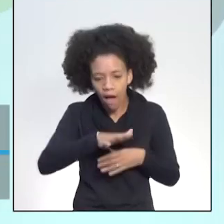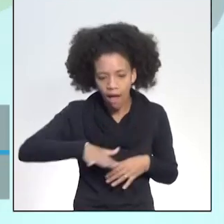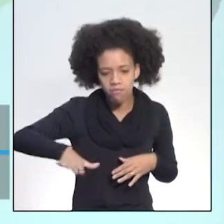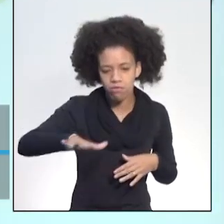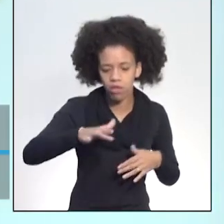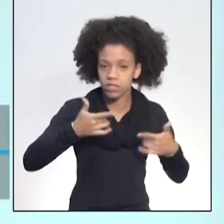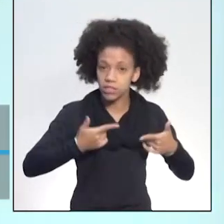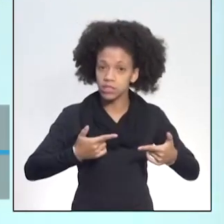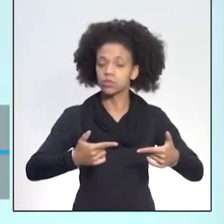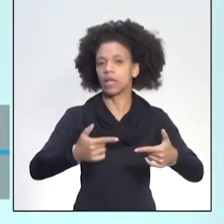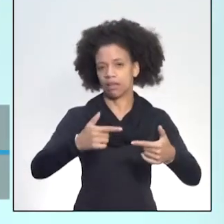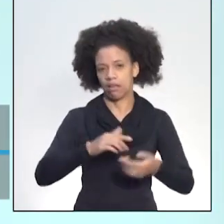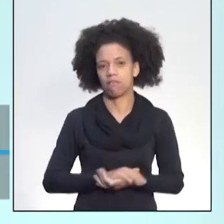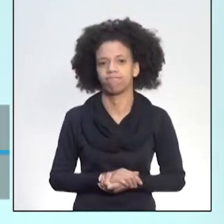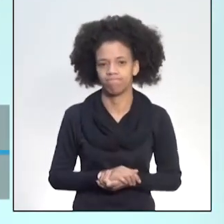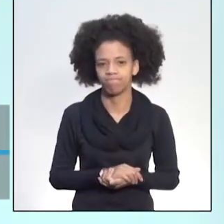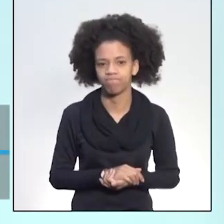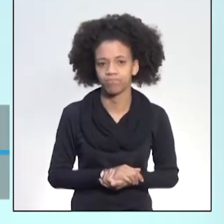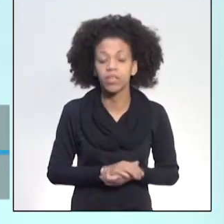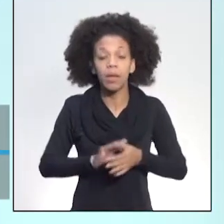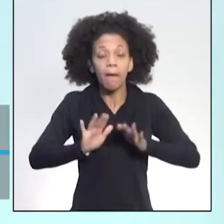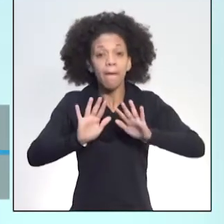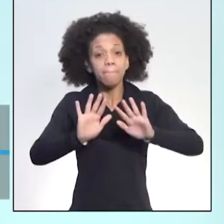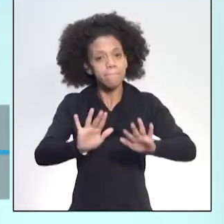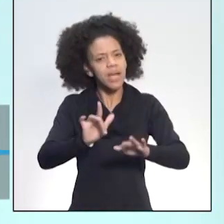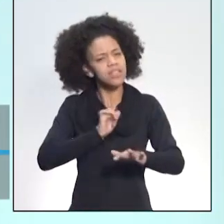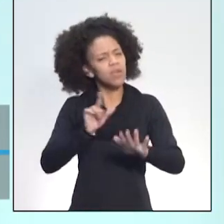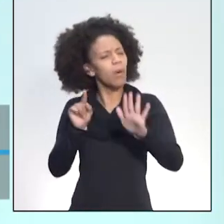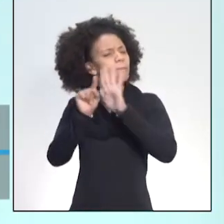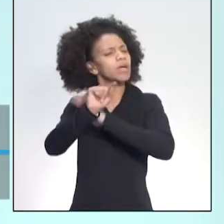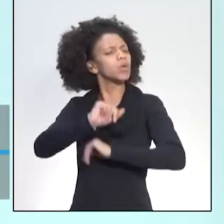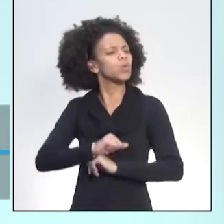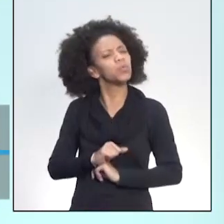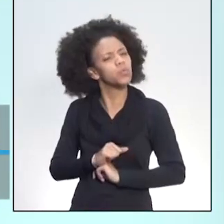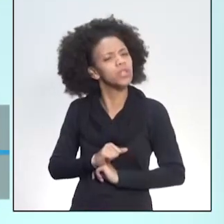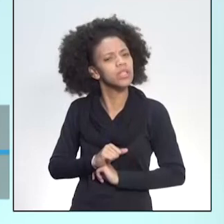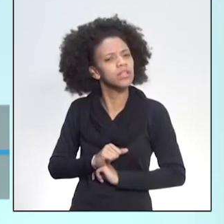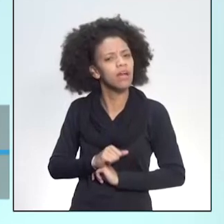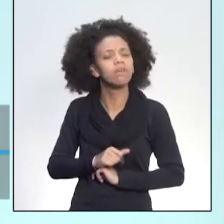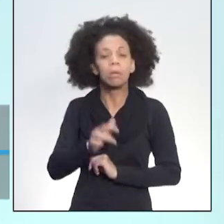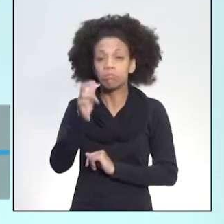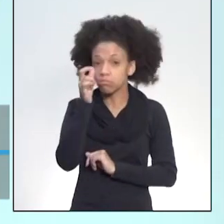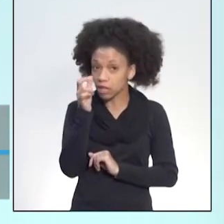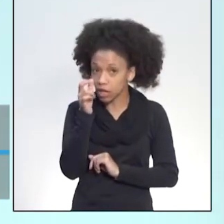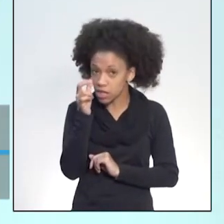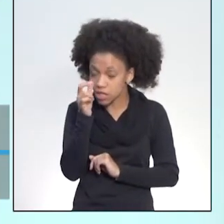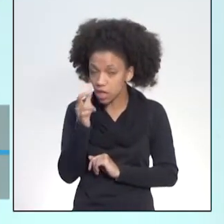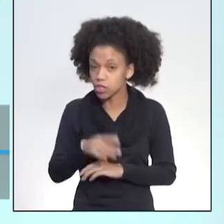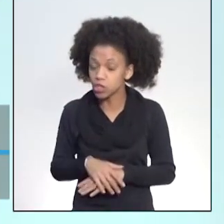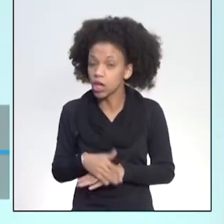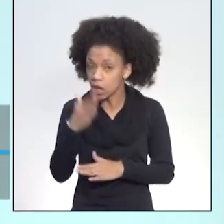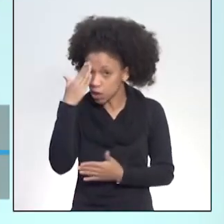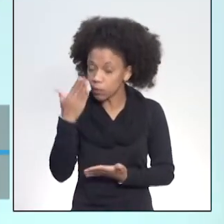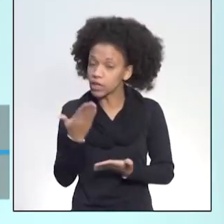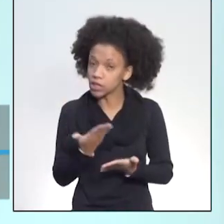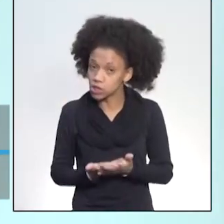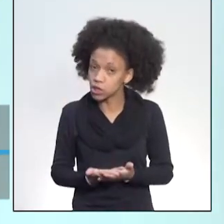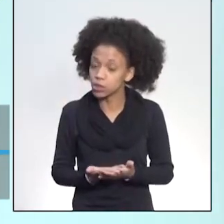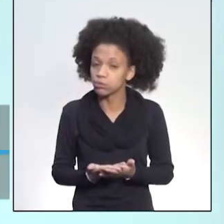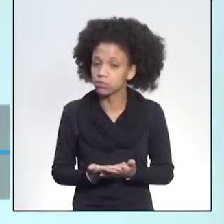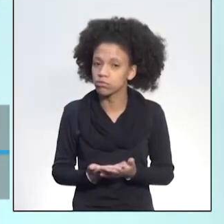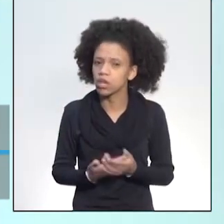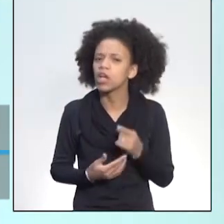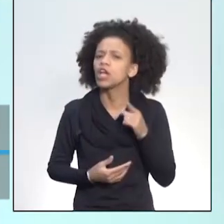da guerra, ok? Mas tem uma pergunta muito interessante que eu acredito